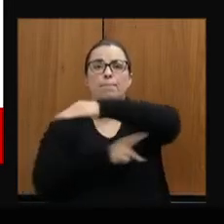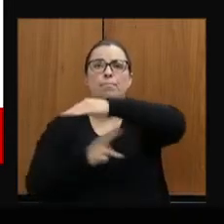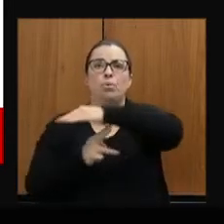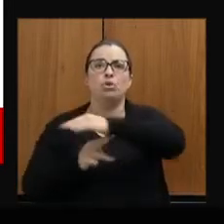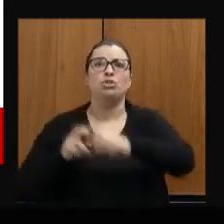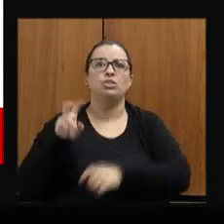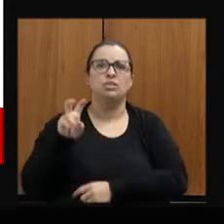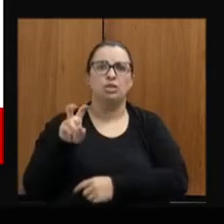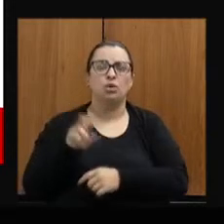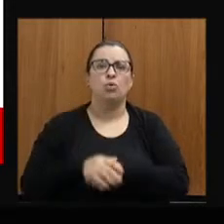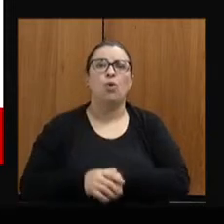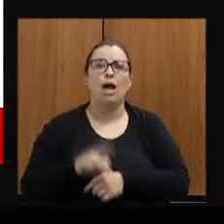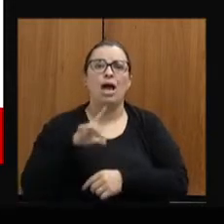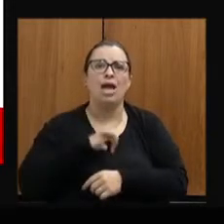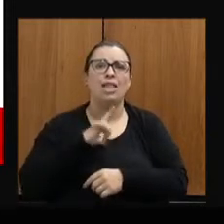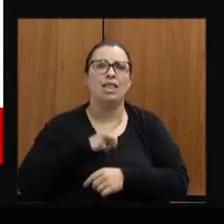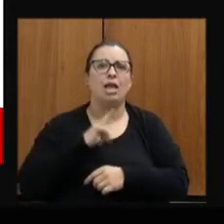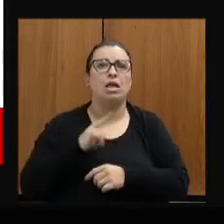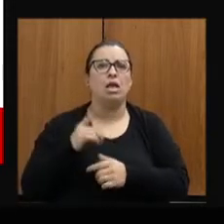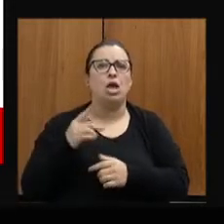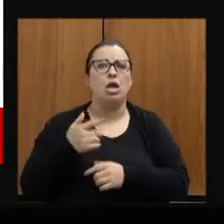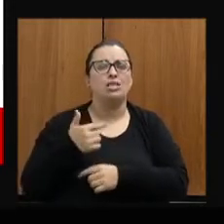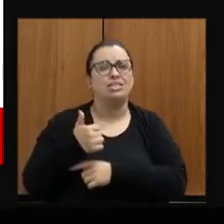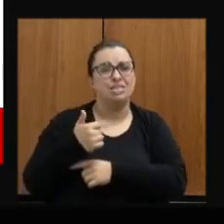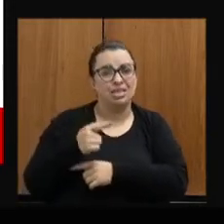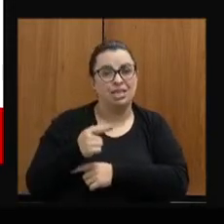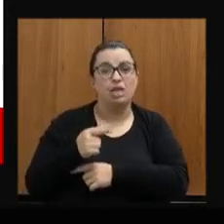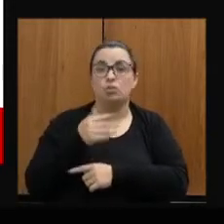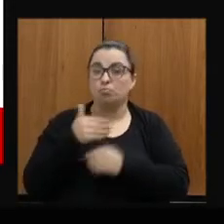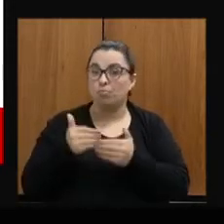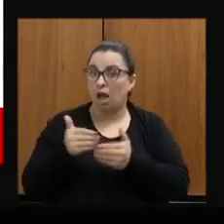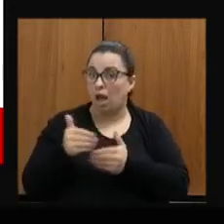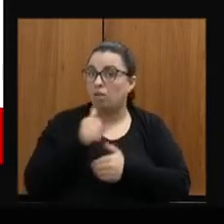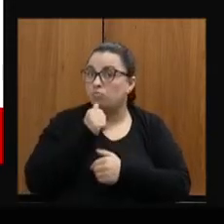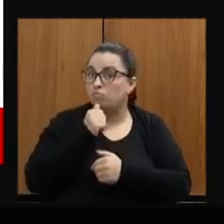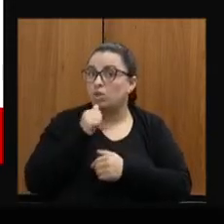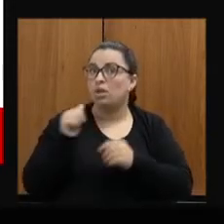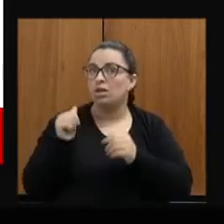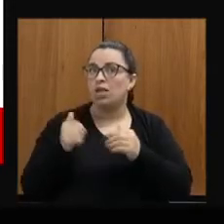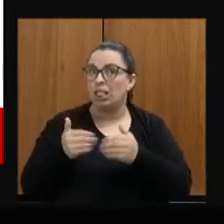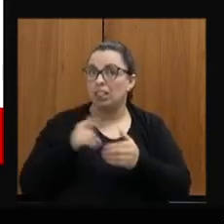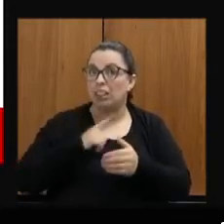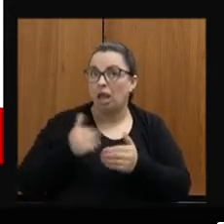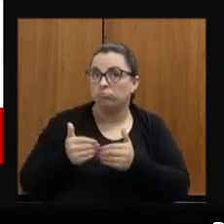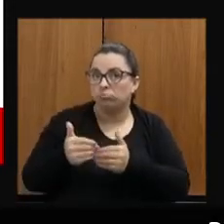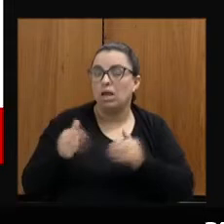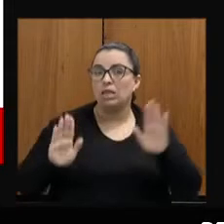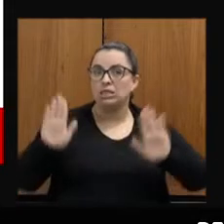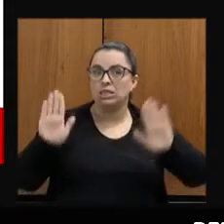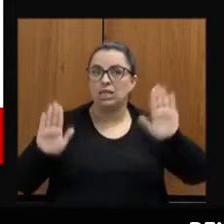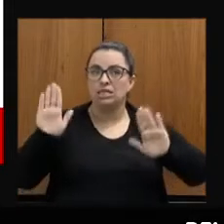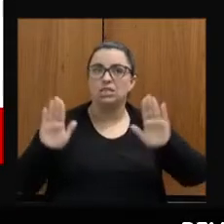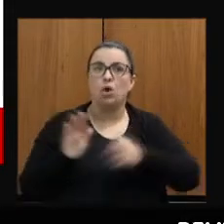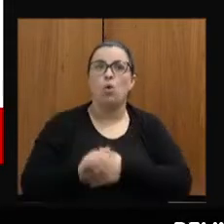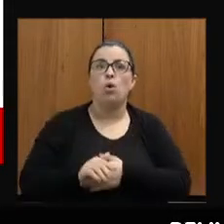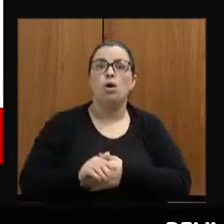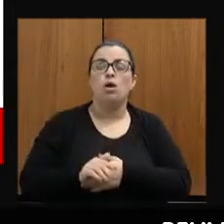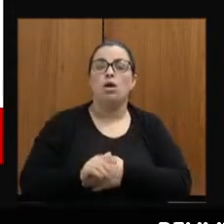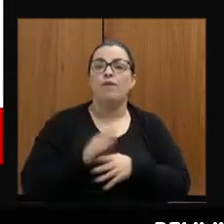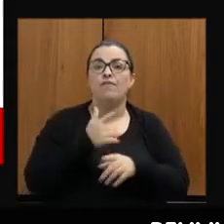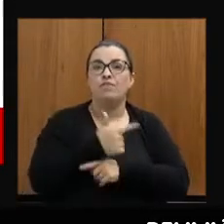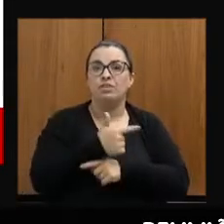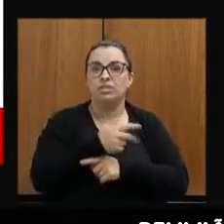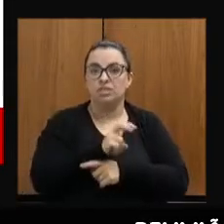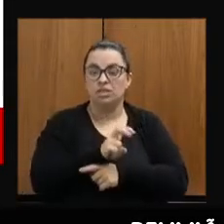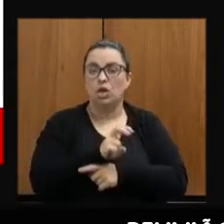status 17 em licitação 25 a iniciar iscas aquela Estação já foi concluída tem que dar a ordem